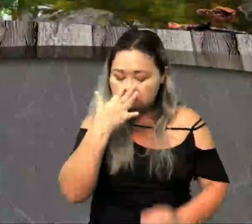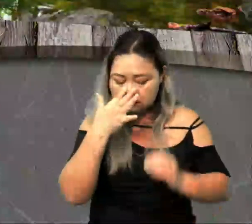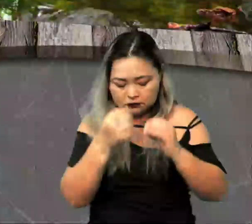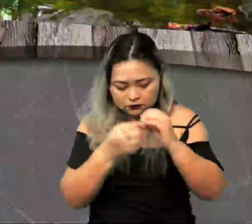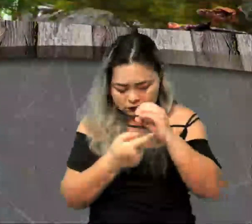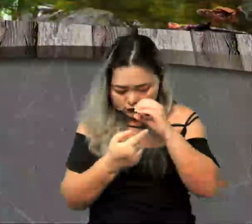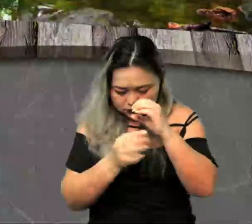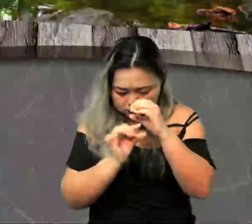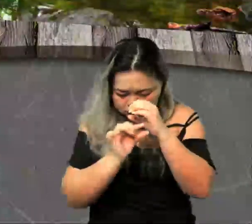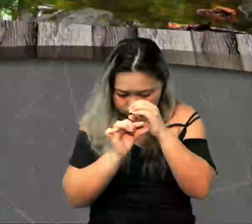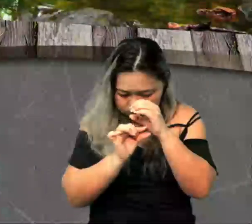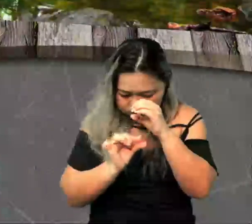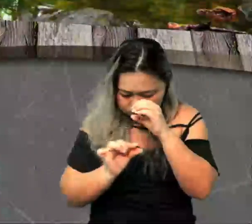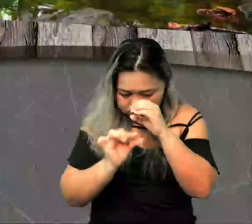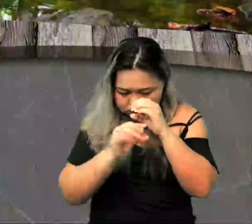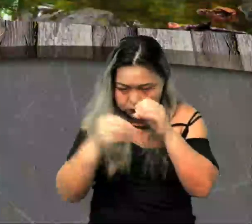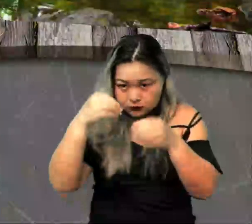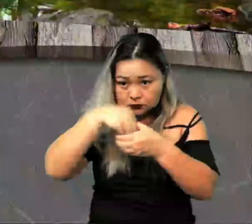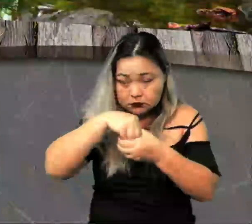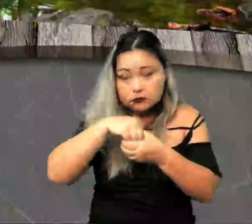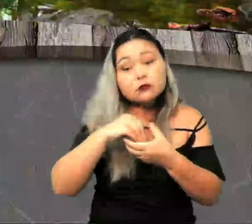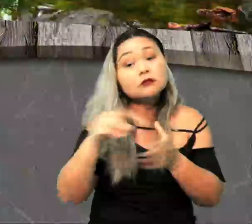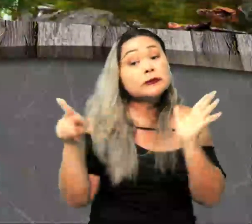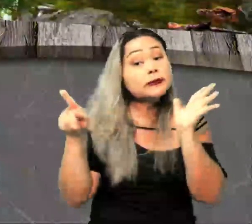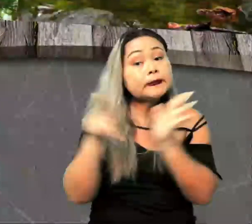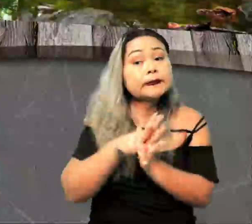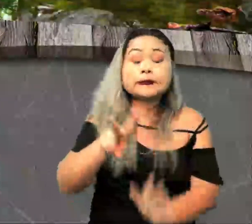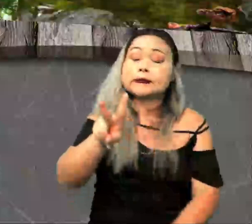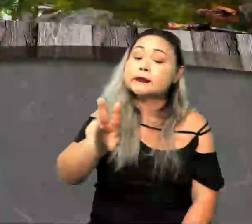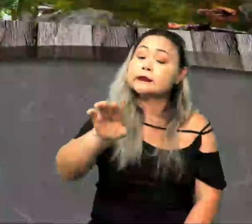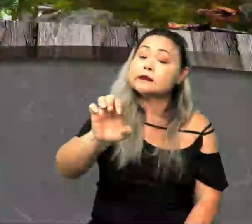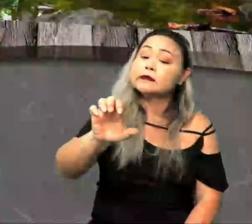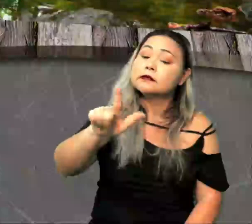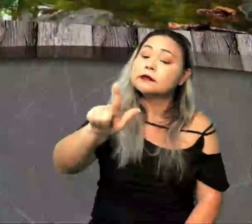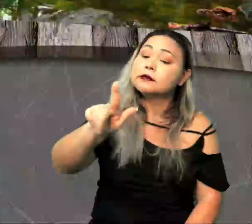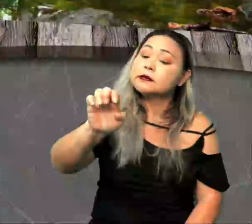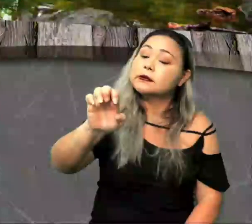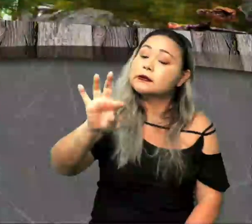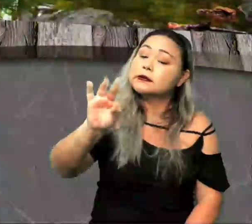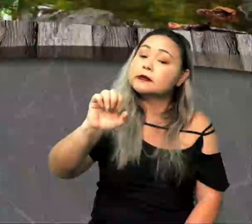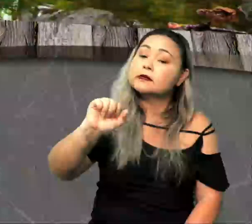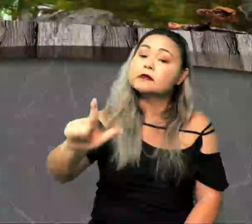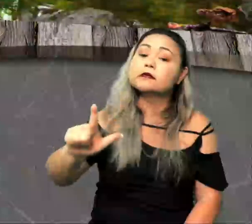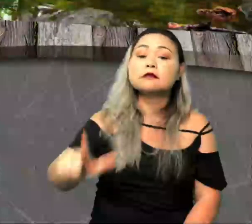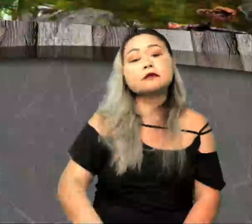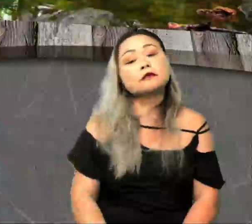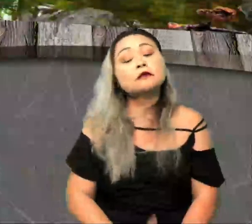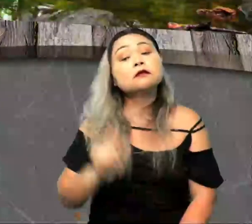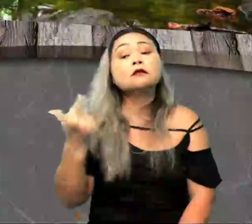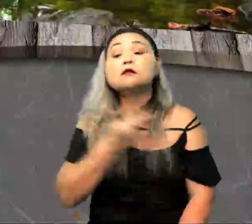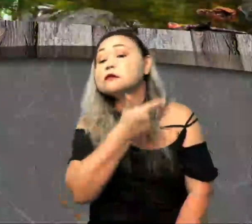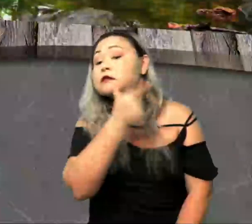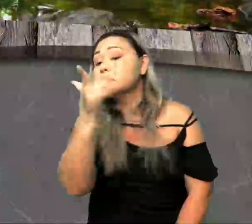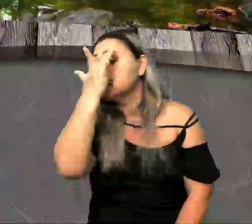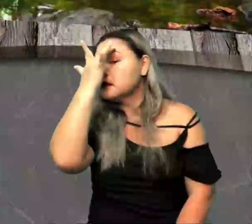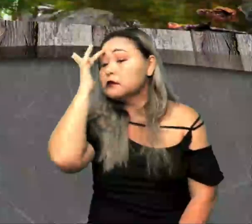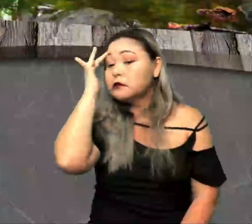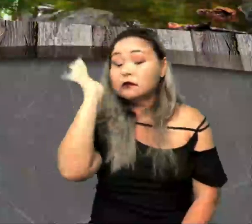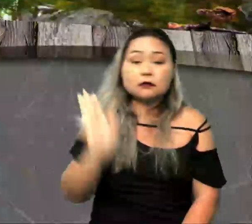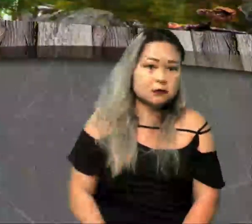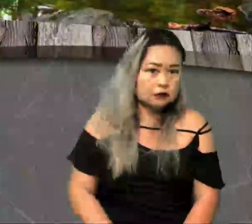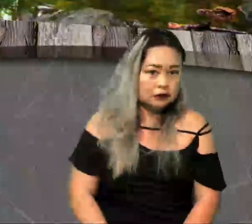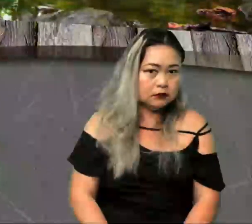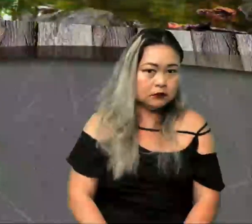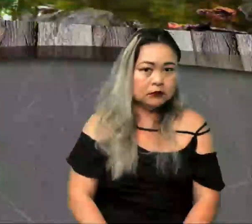compartimentos que faz parte da célula vegetal, porque é material de cortiça. Tá bom? Outra pessoa que contribuiu muito foi